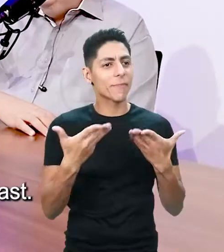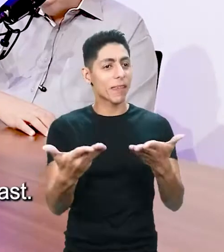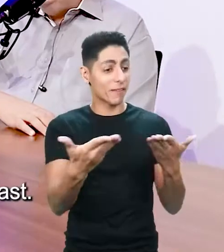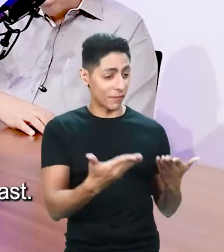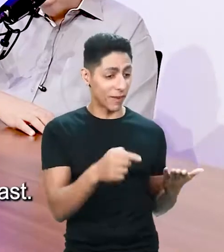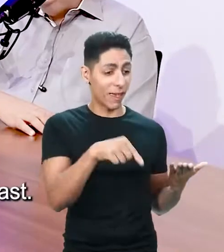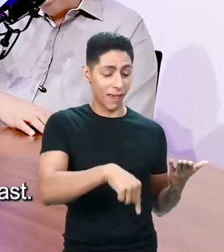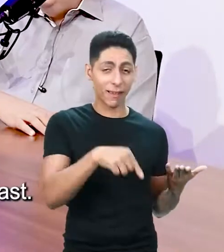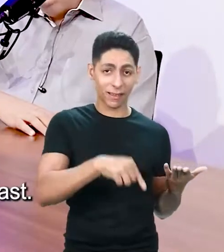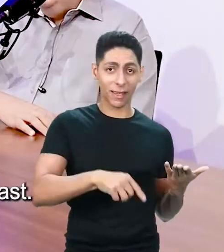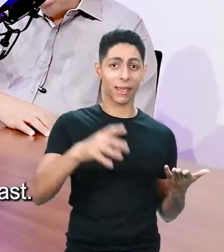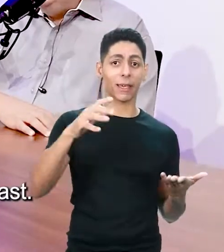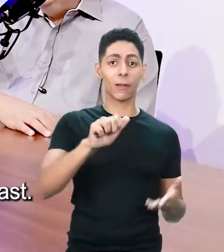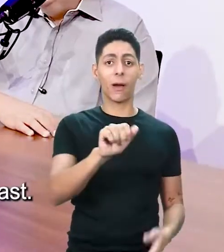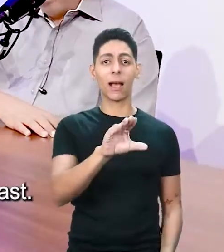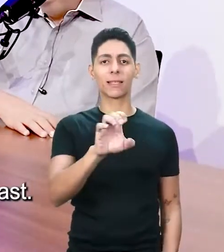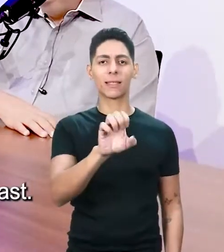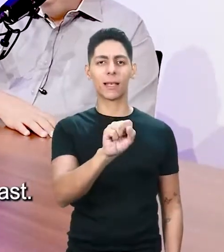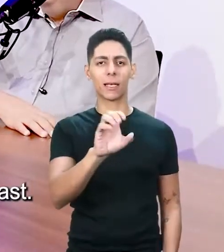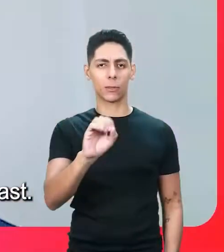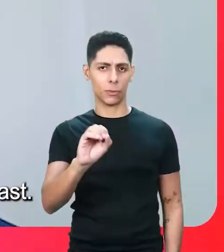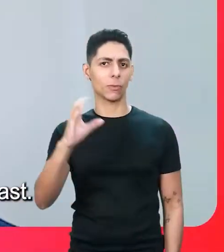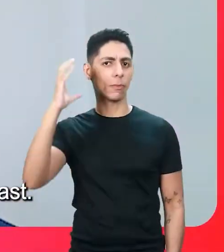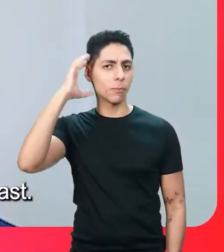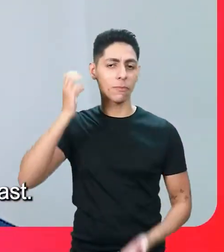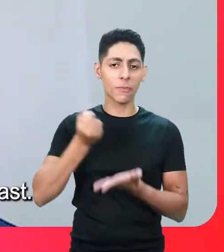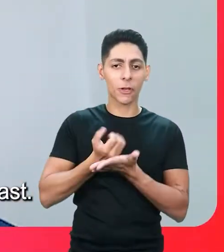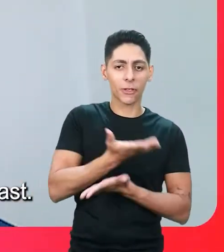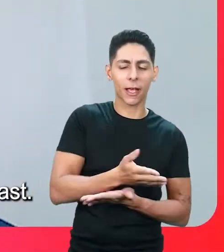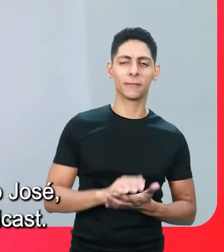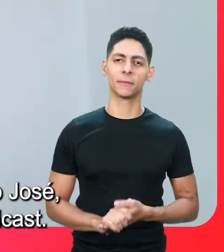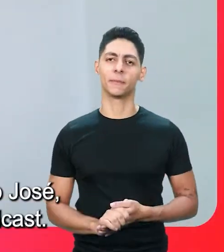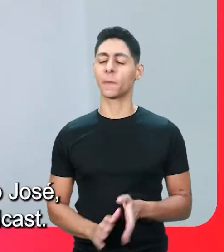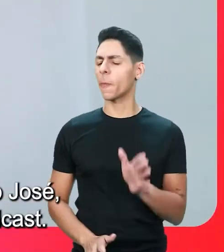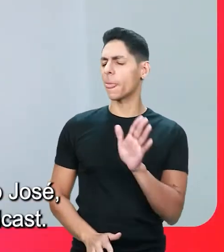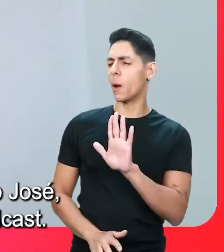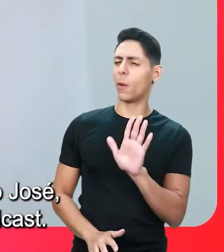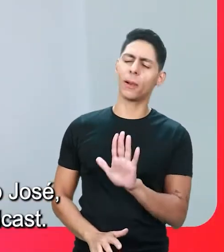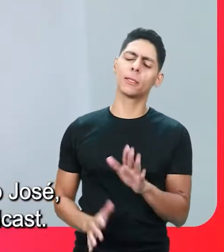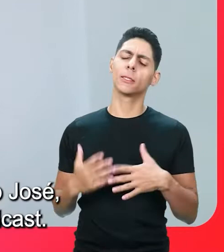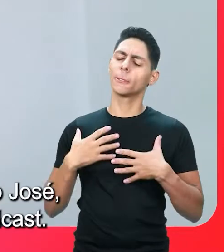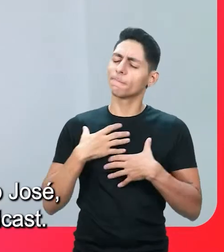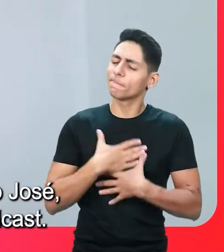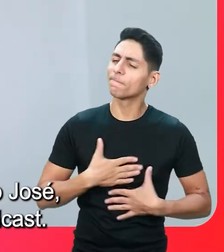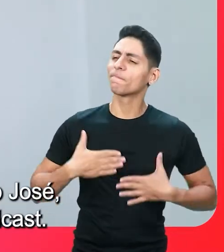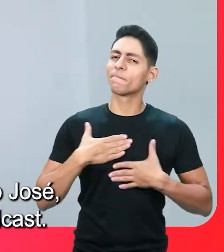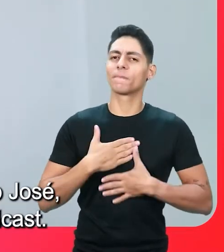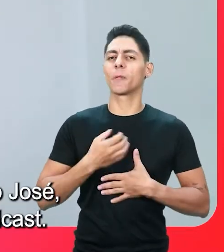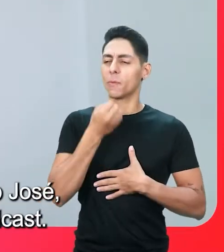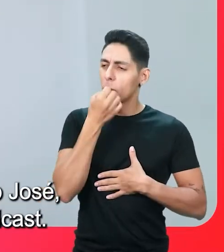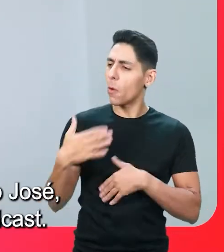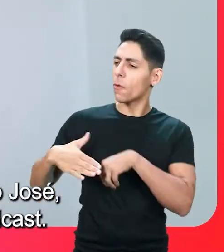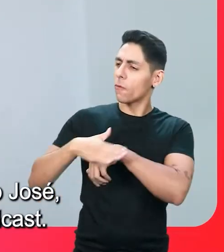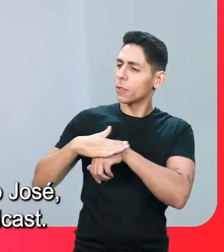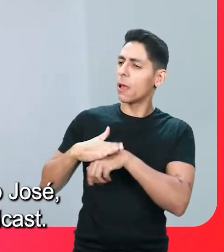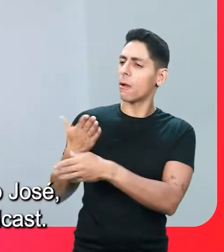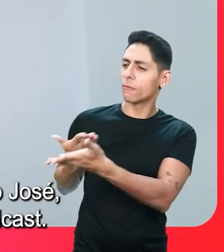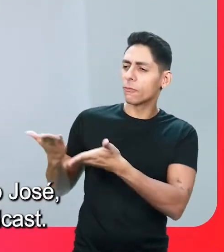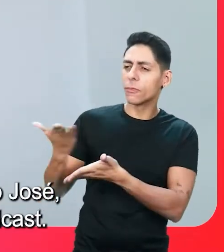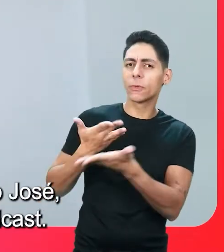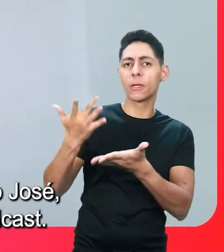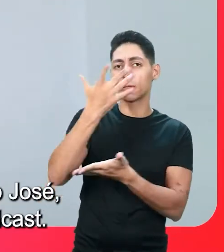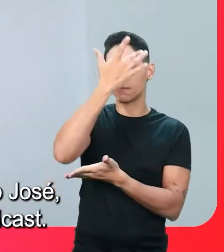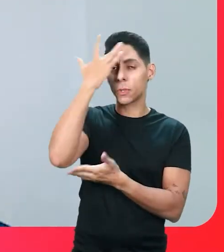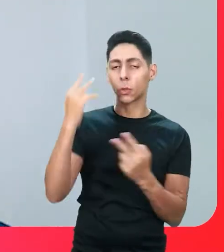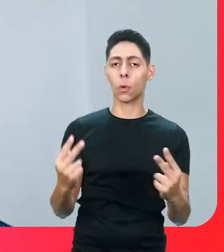aqui no Acessos Podcast. Olá, Antônio. Nossa, que honra conversar com você, Antônio José, com todos que acompanham o